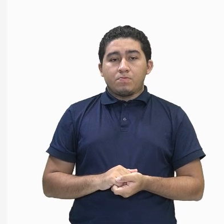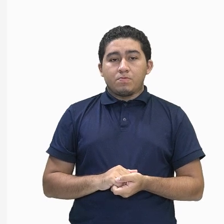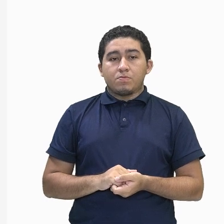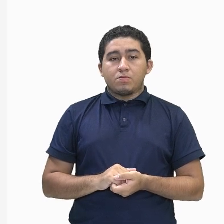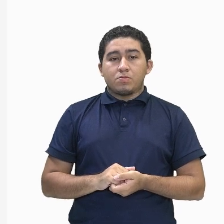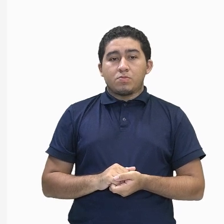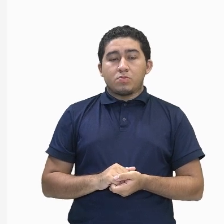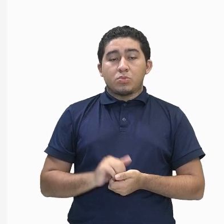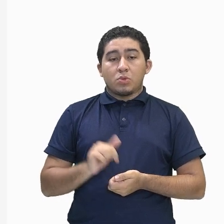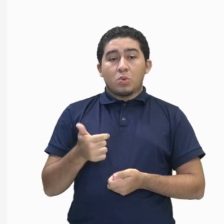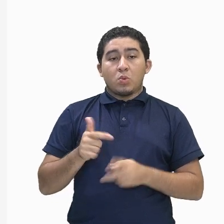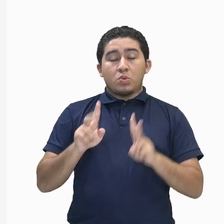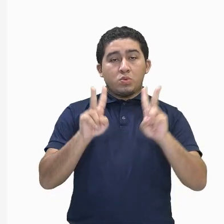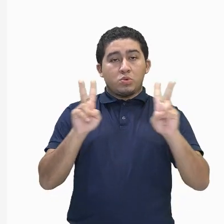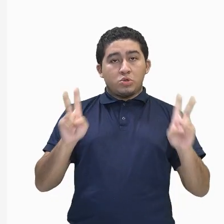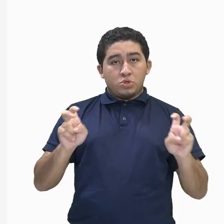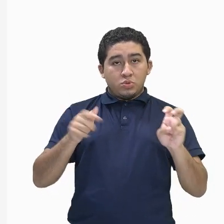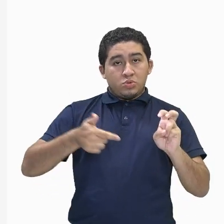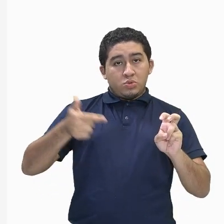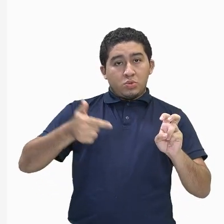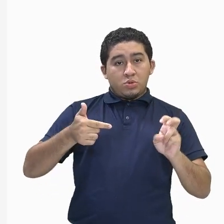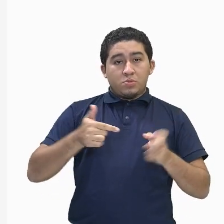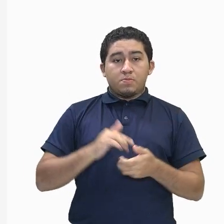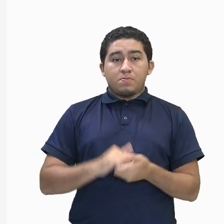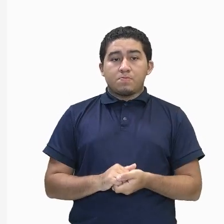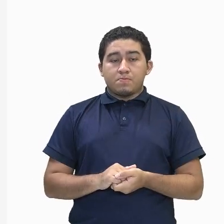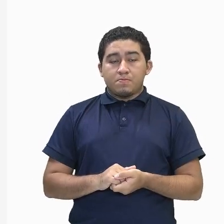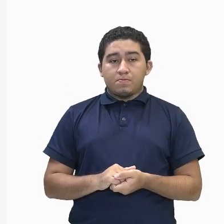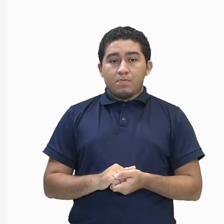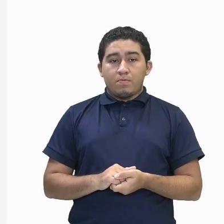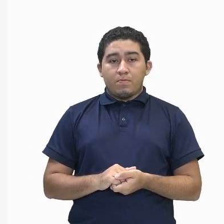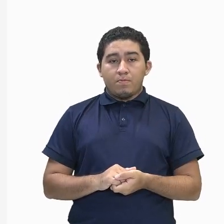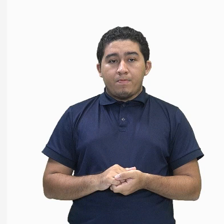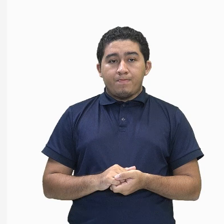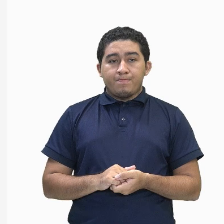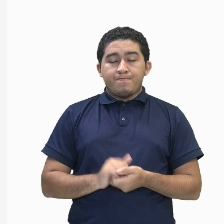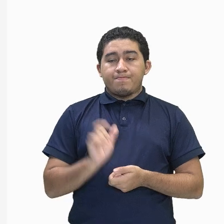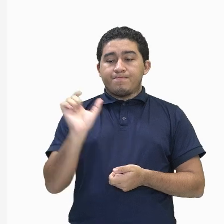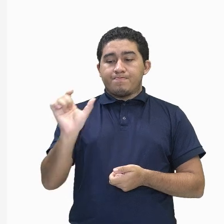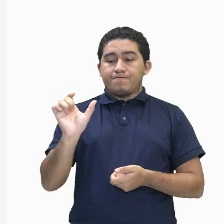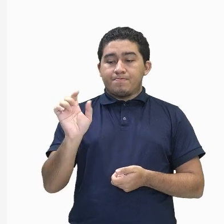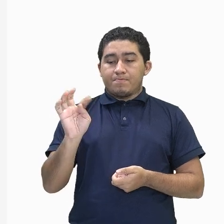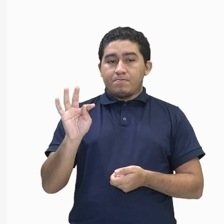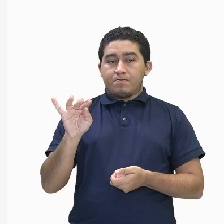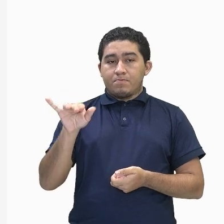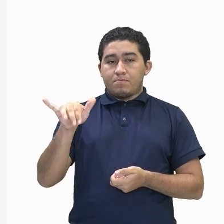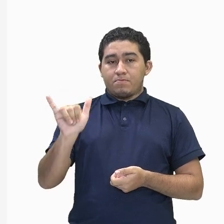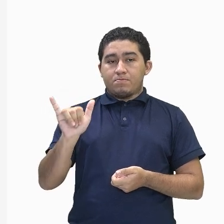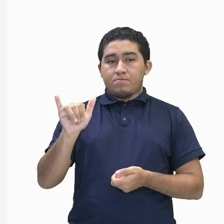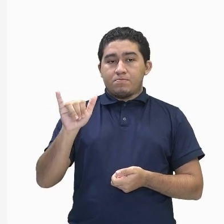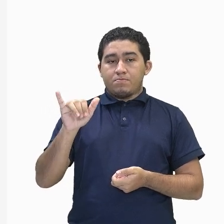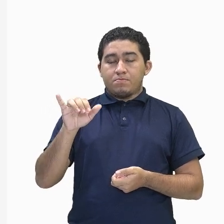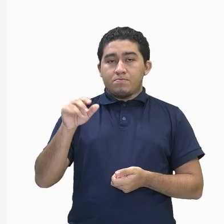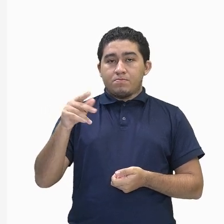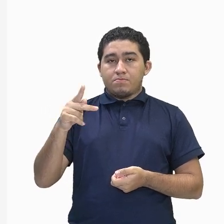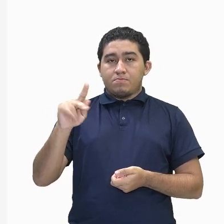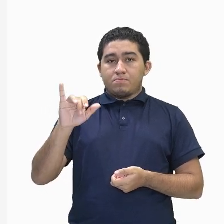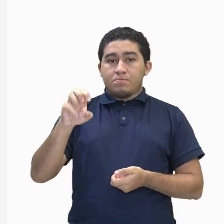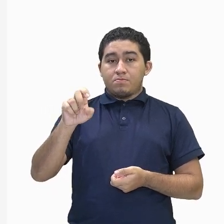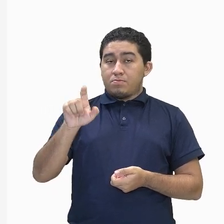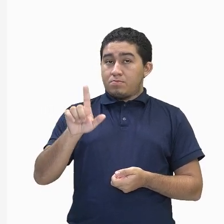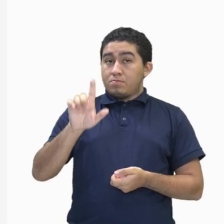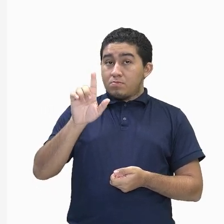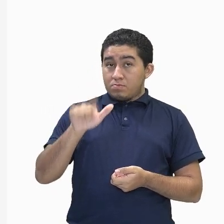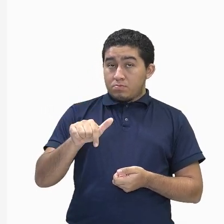que é Typical Employers. Typical. E aí, essa palavra typical é cognata? Employers, você